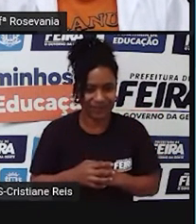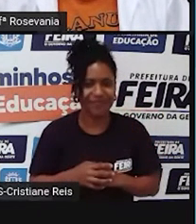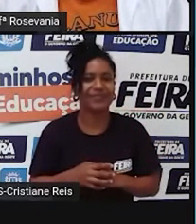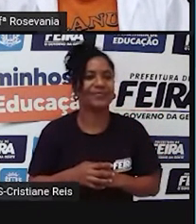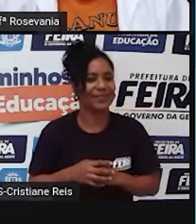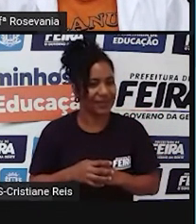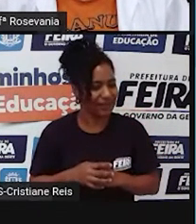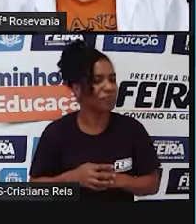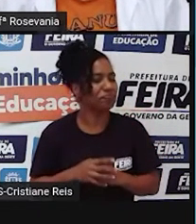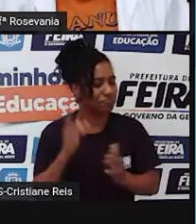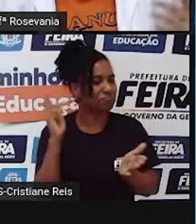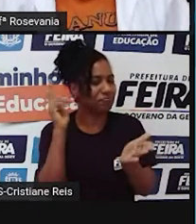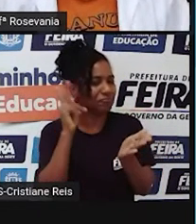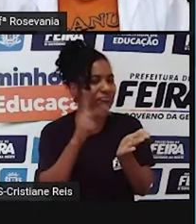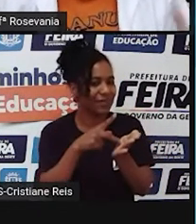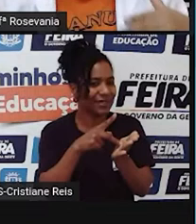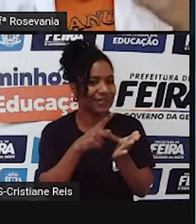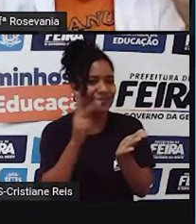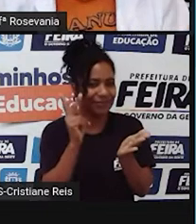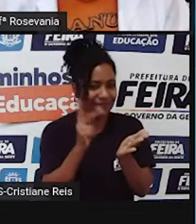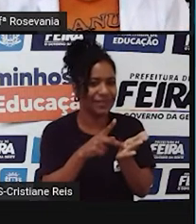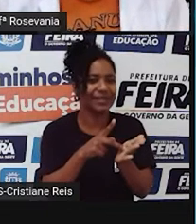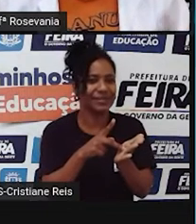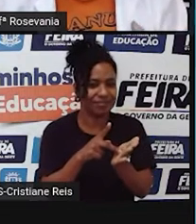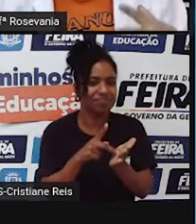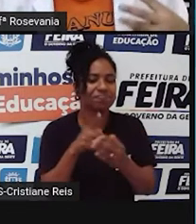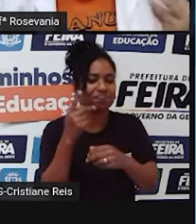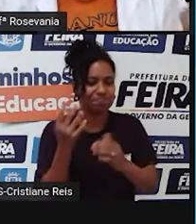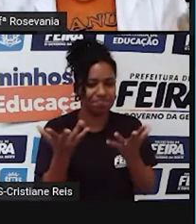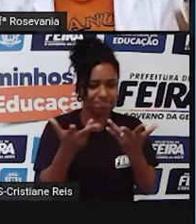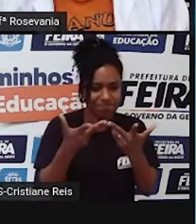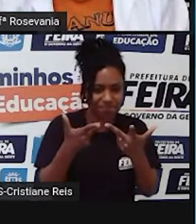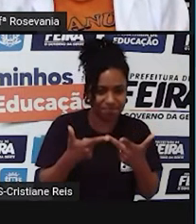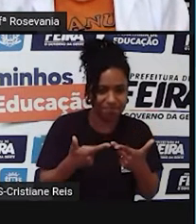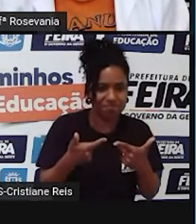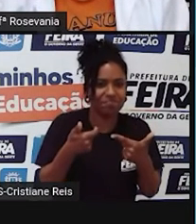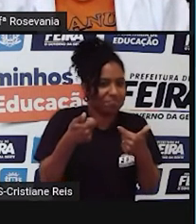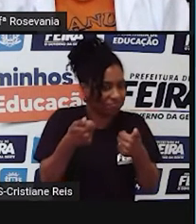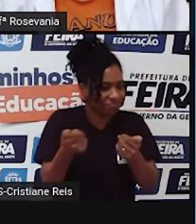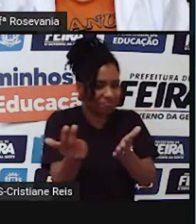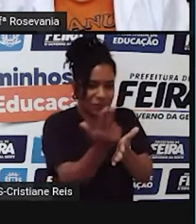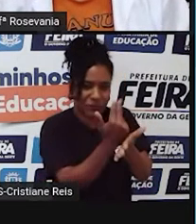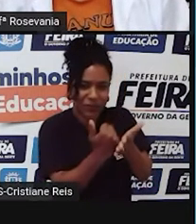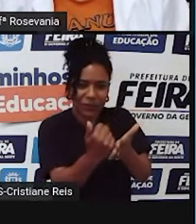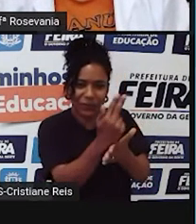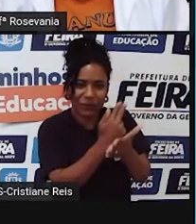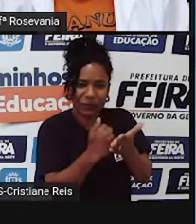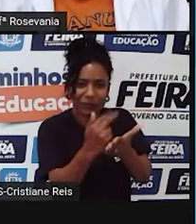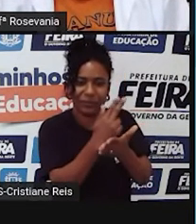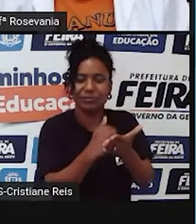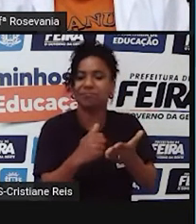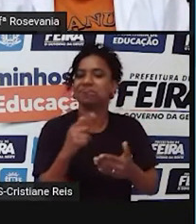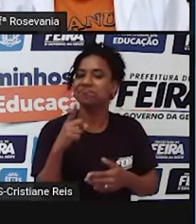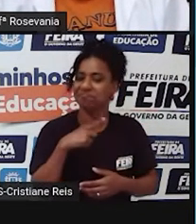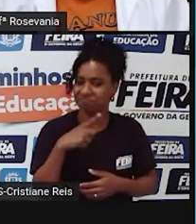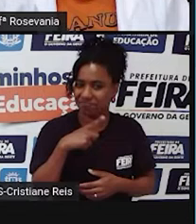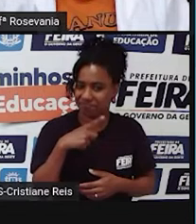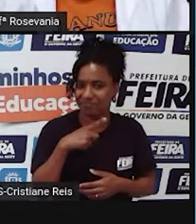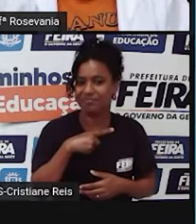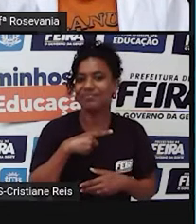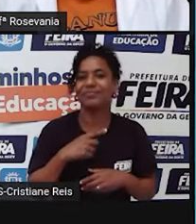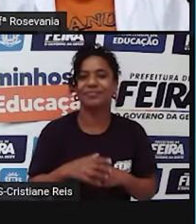né, para vocês que a gente, né, tinham exímios desenhistas mesmo, mas essa questão